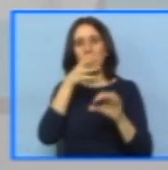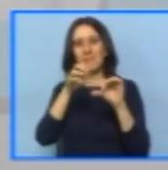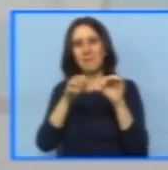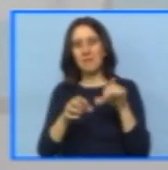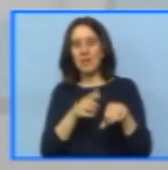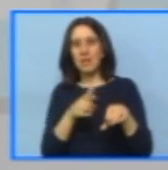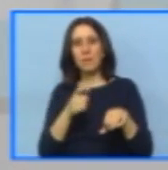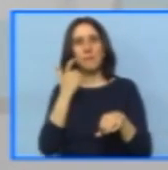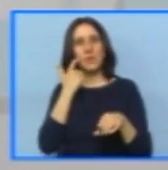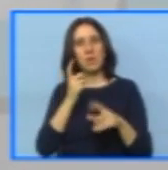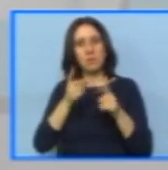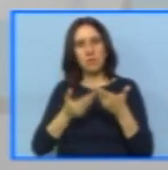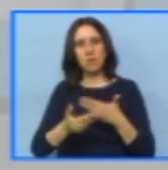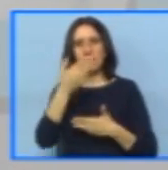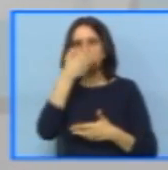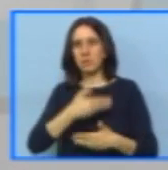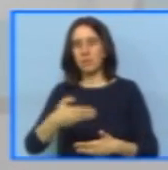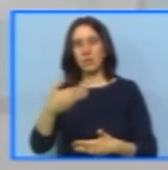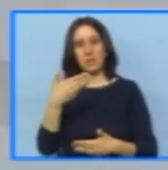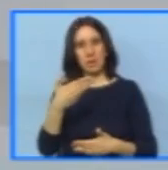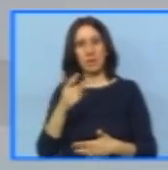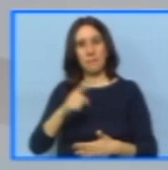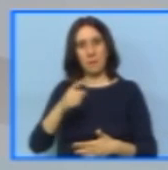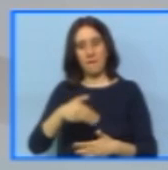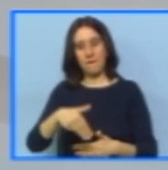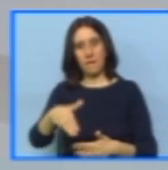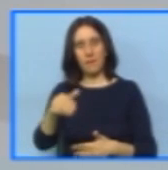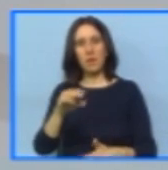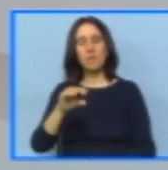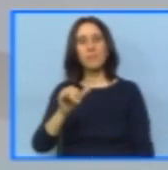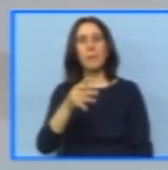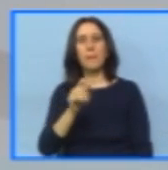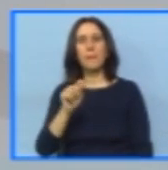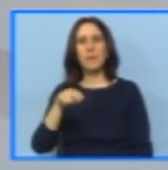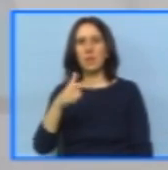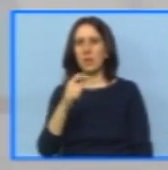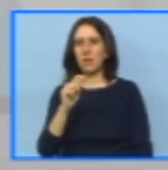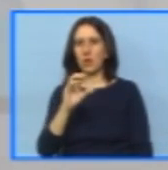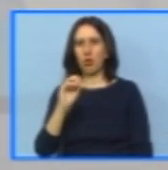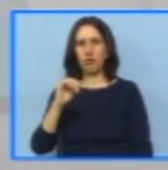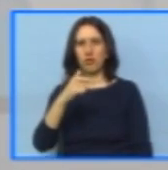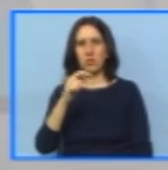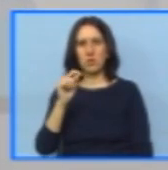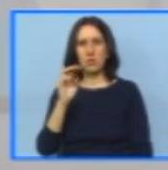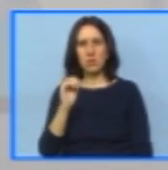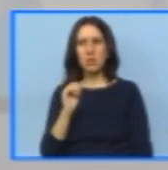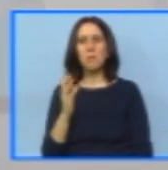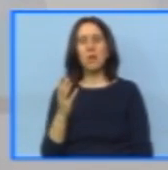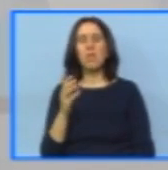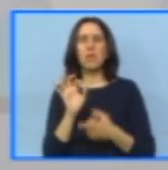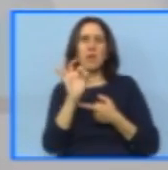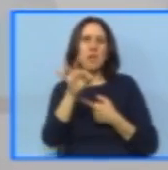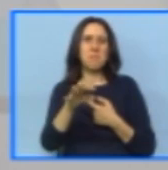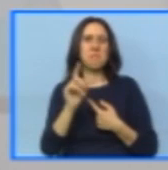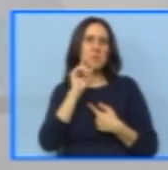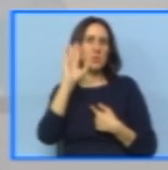tempo pascal, estas 7 semanas até ao Pentecostes. Talvez se pudesse acrescentar ainda uma pequena nota, que não é mais importante, mas